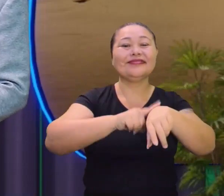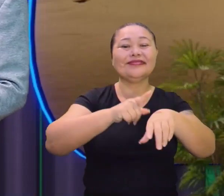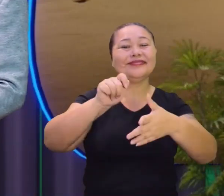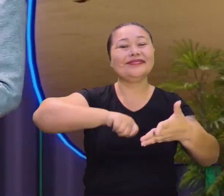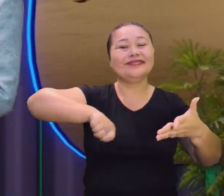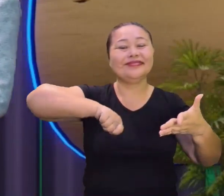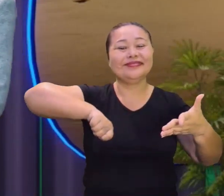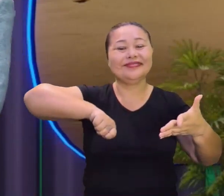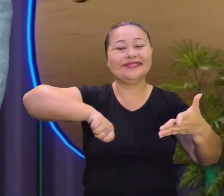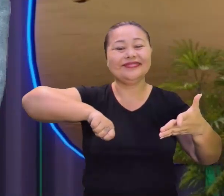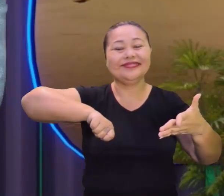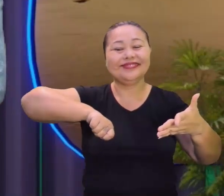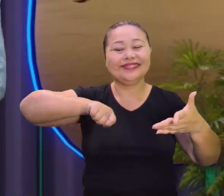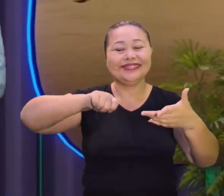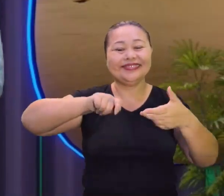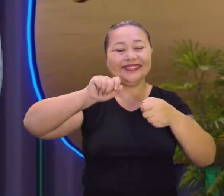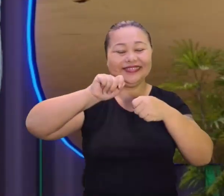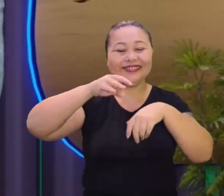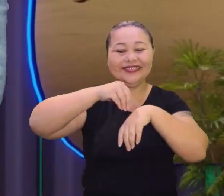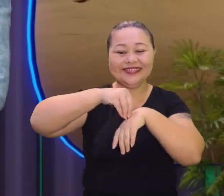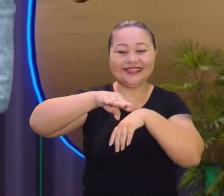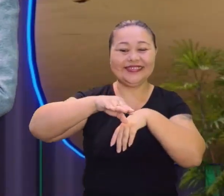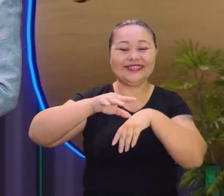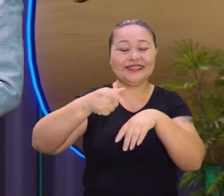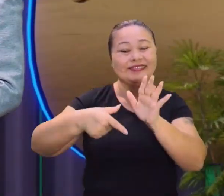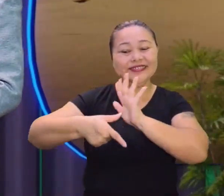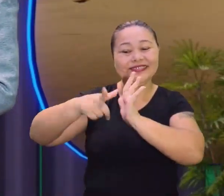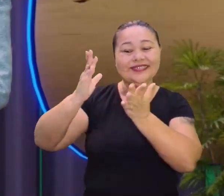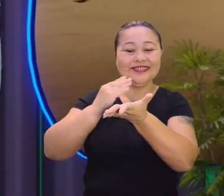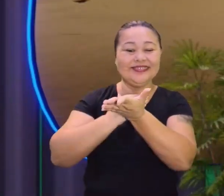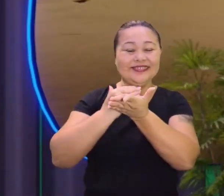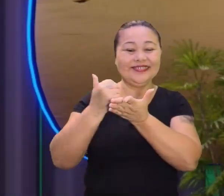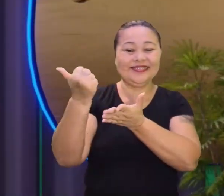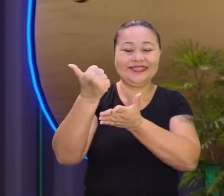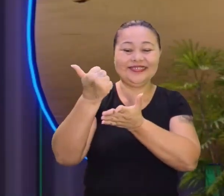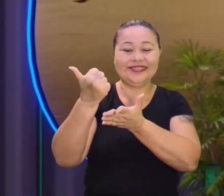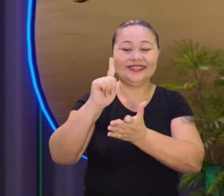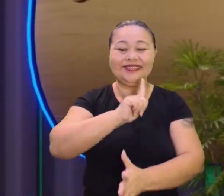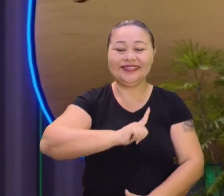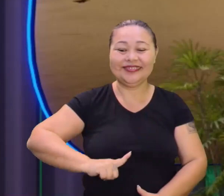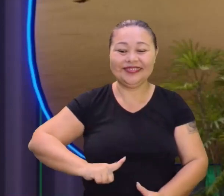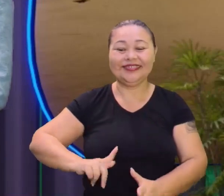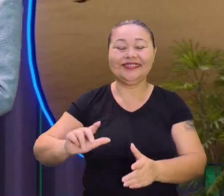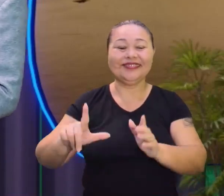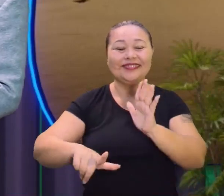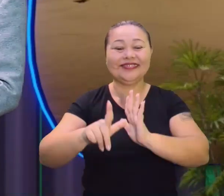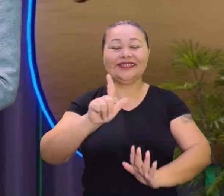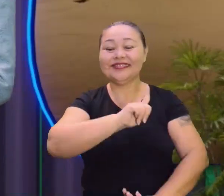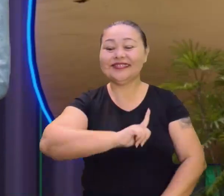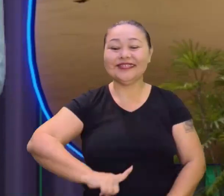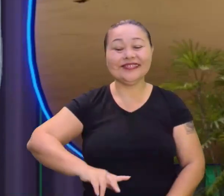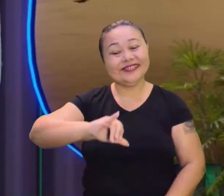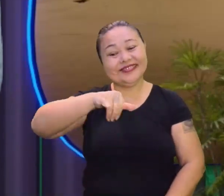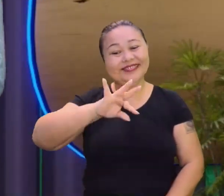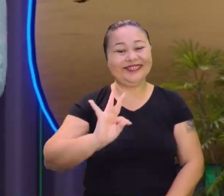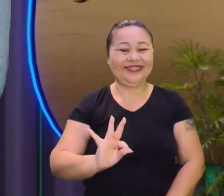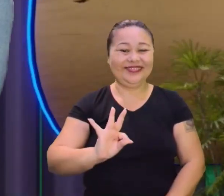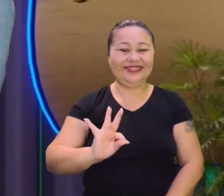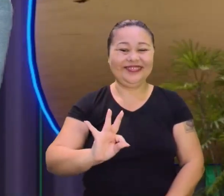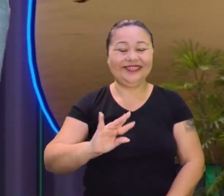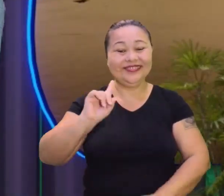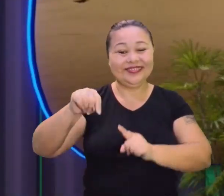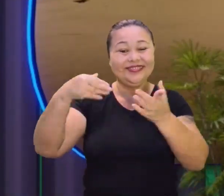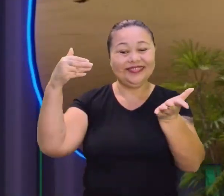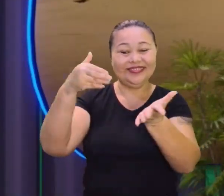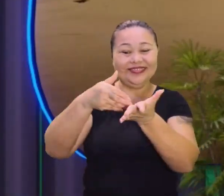momento de correção aí. Então vamos dar umas dicas? Bora. Antes de começar? Bora. Quem foi o primeiro governador de Rondônia? Vamos lá, quem Jorge foi? Teixeira.